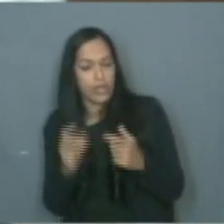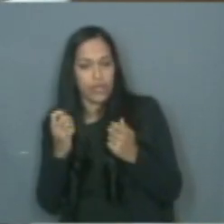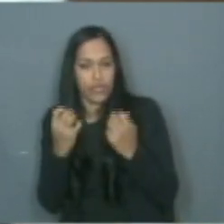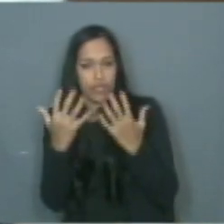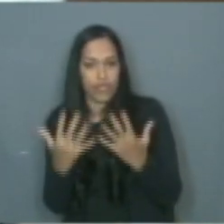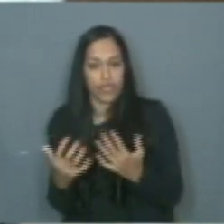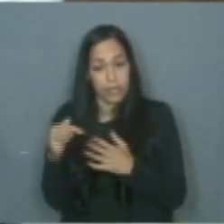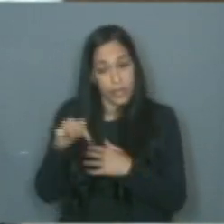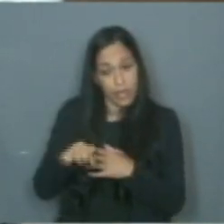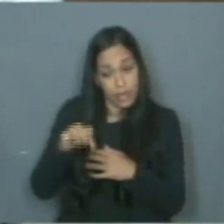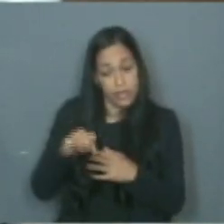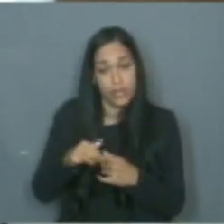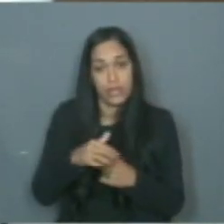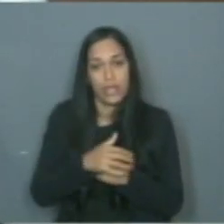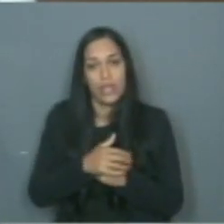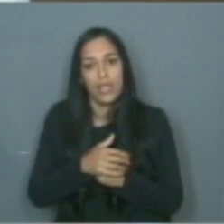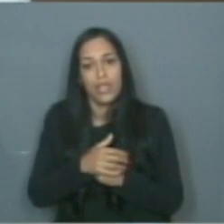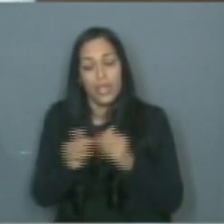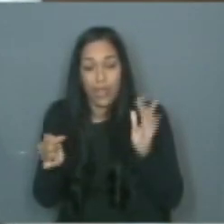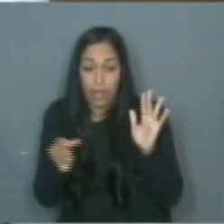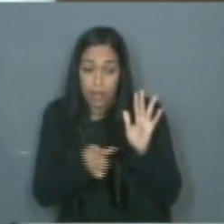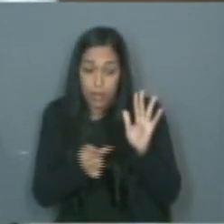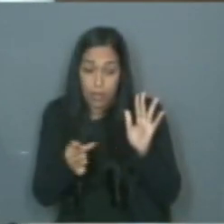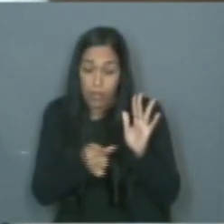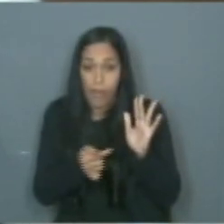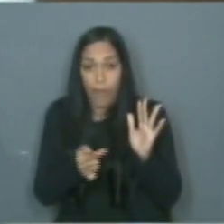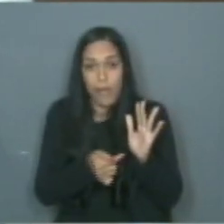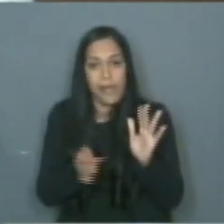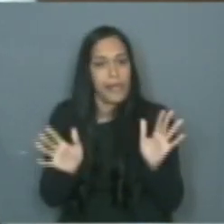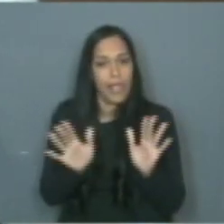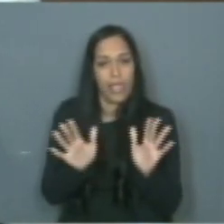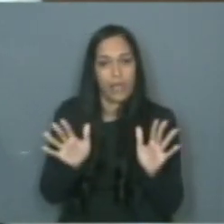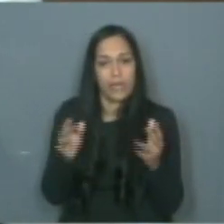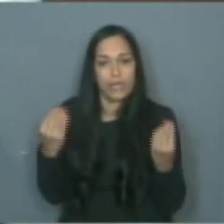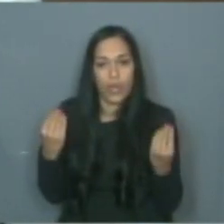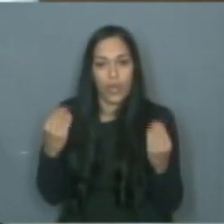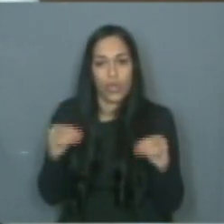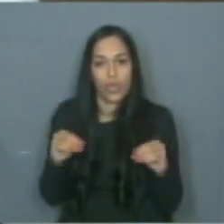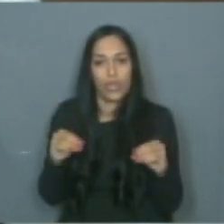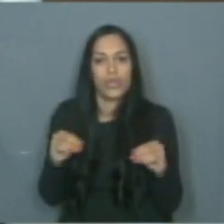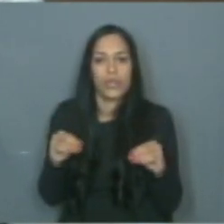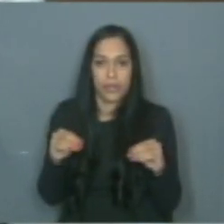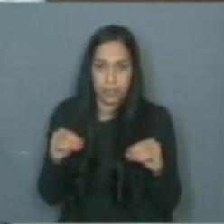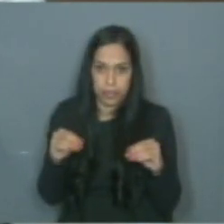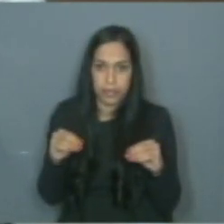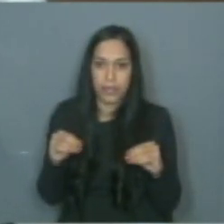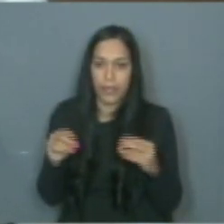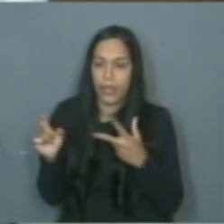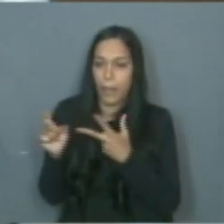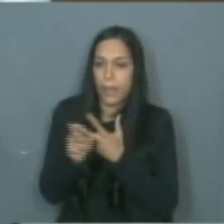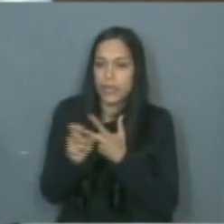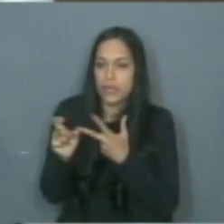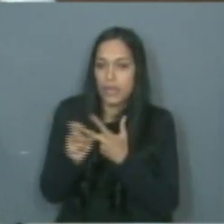nesse microfone que isso aqui não é colocar atribuições para o